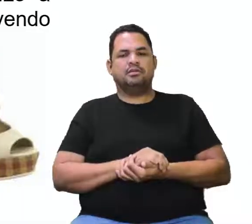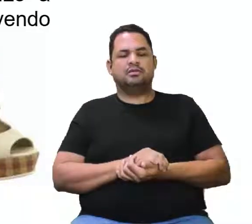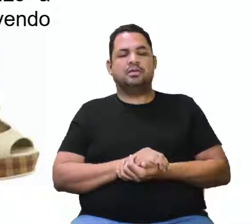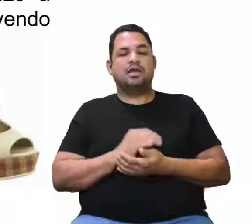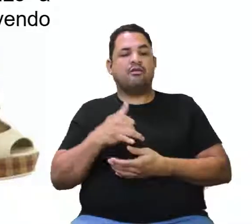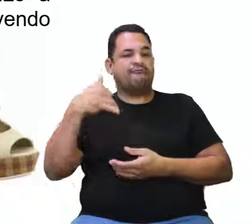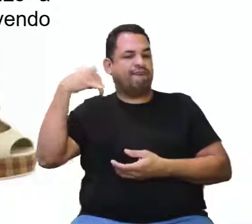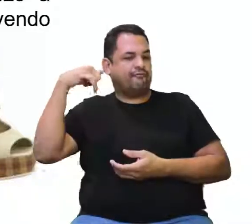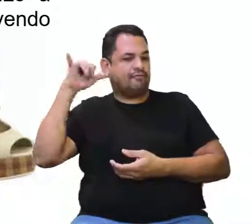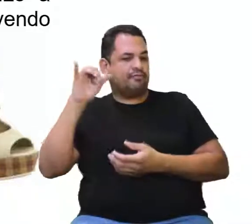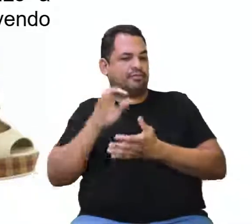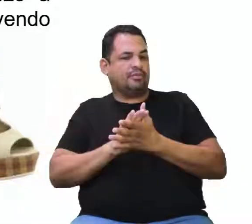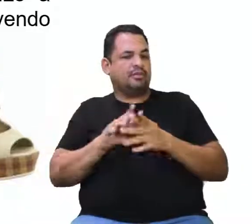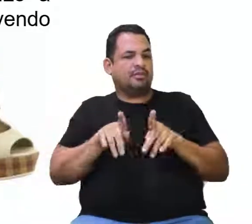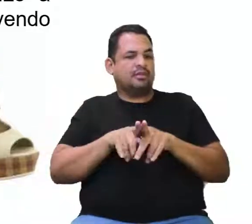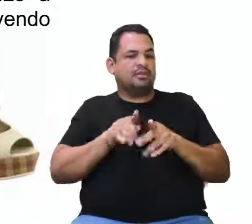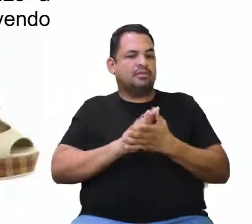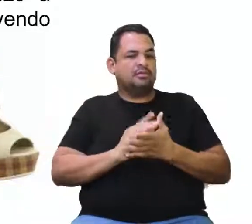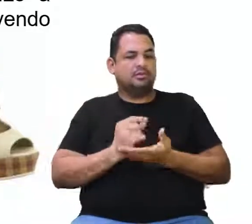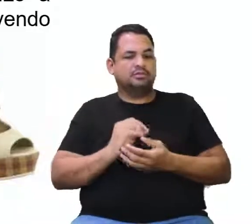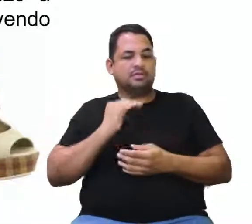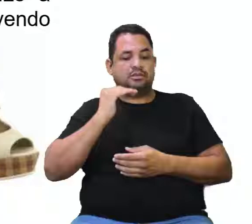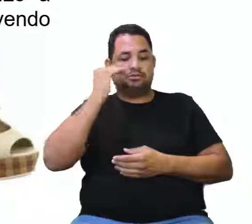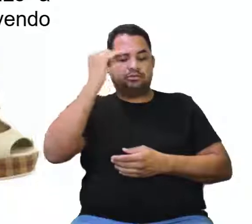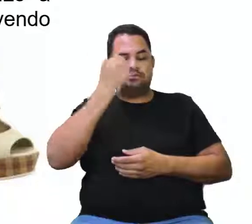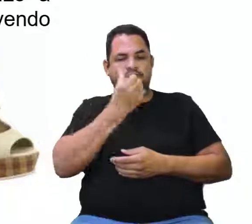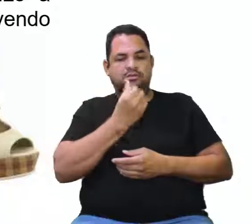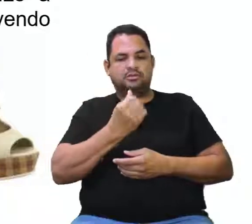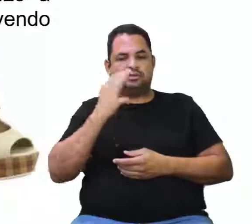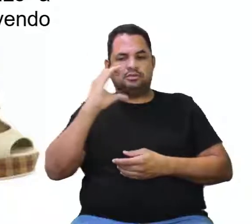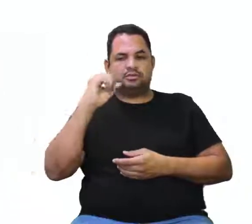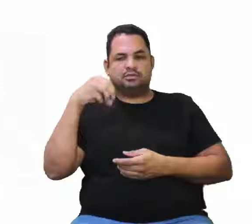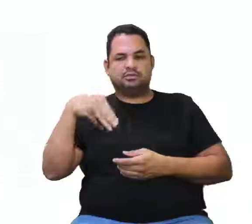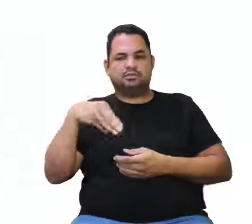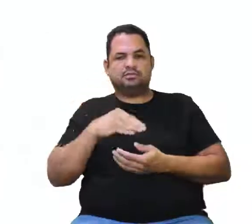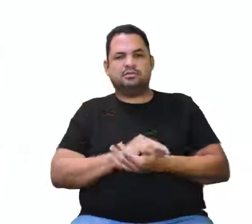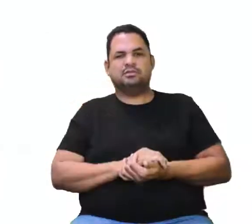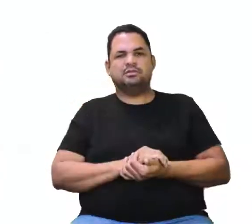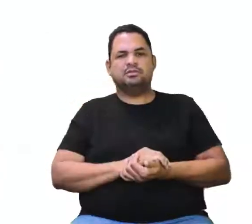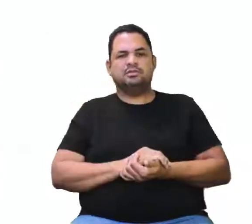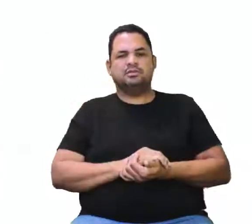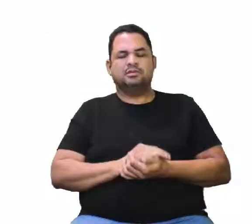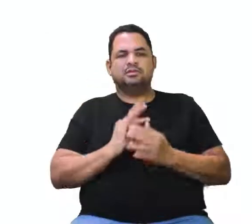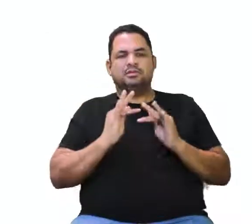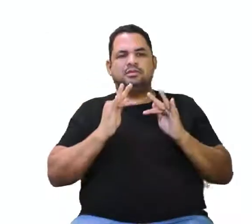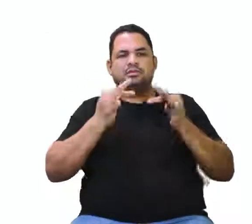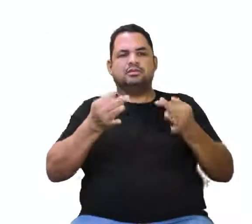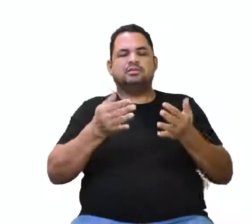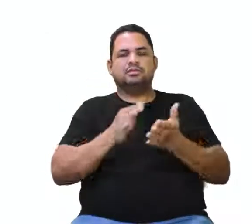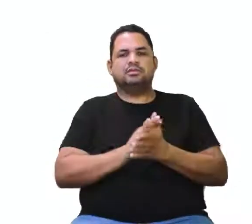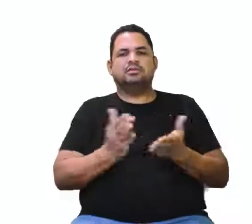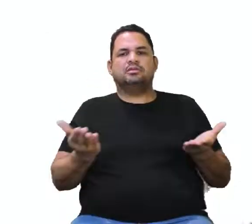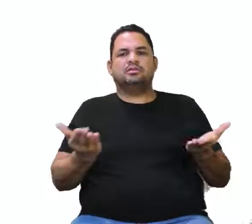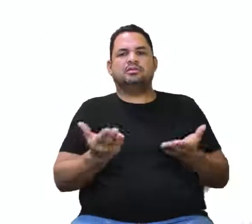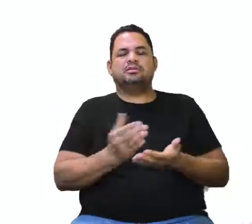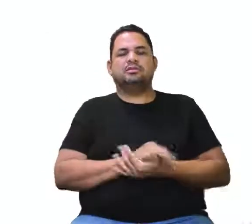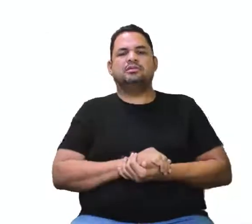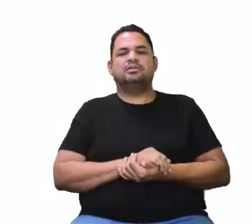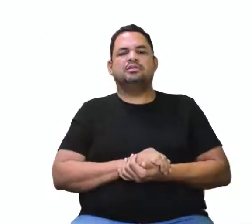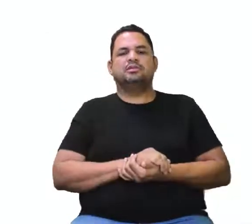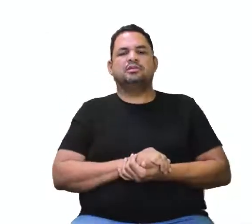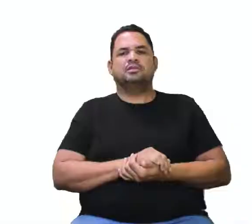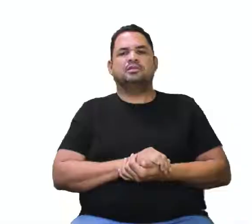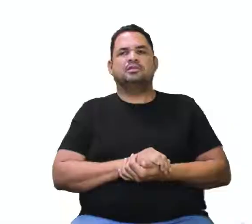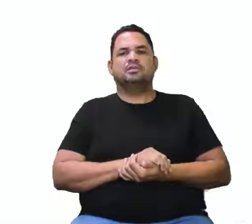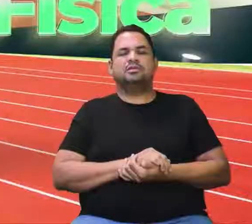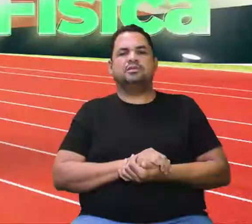vou evitar ali também os saltos acima de 6 centímetros. E aí nós fechamos, né, professora? Fechamos.